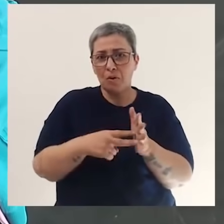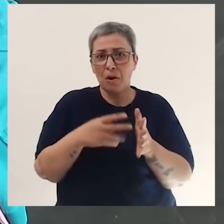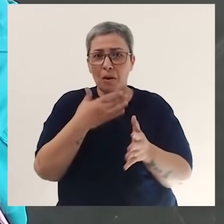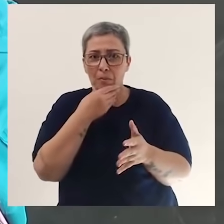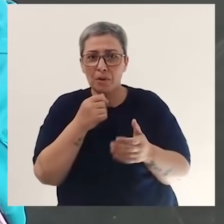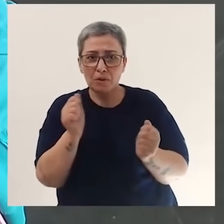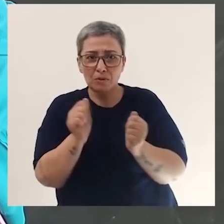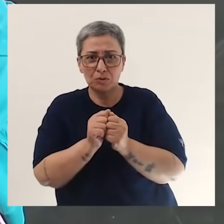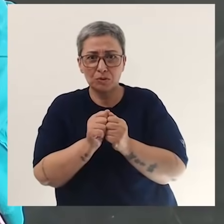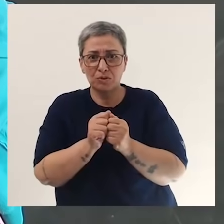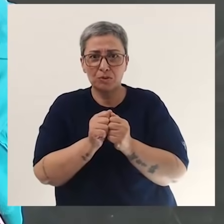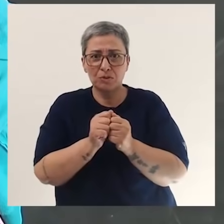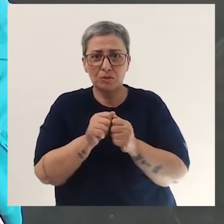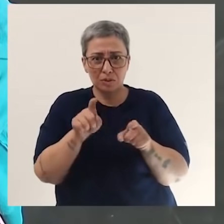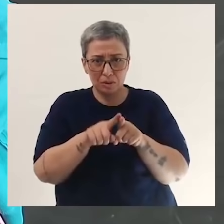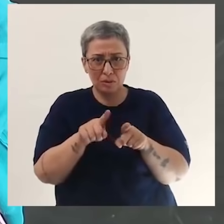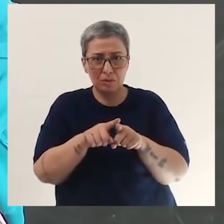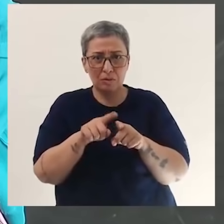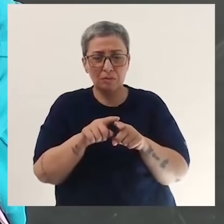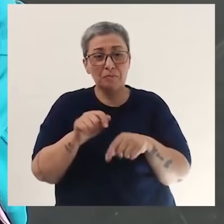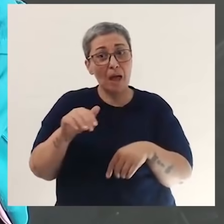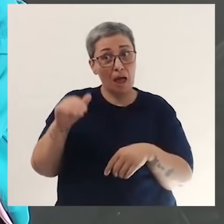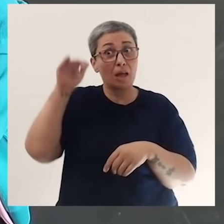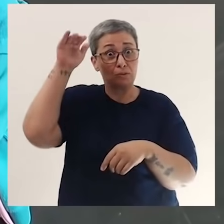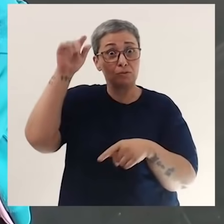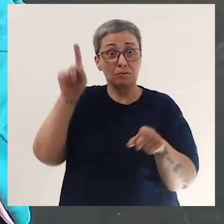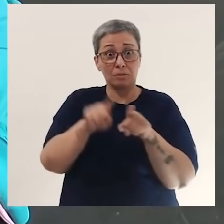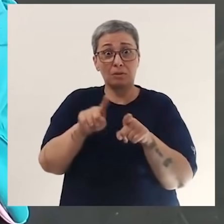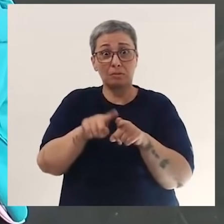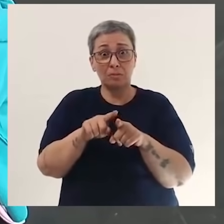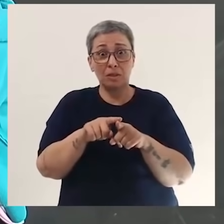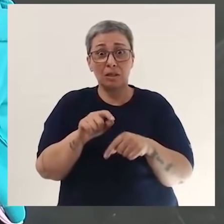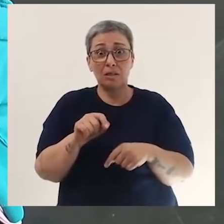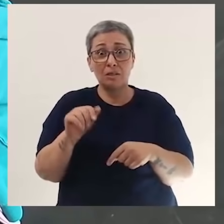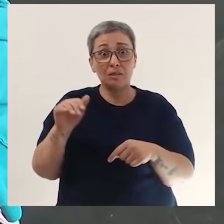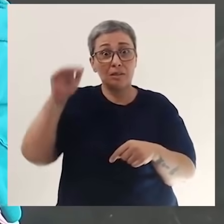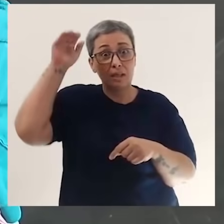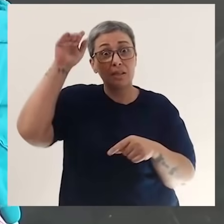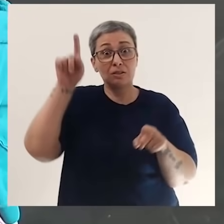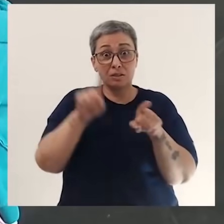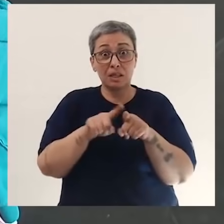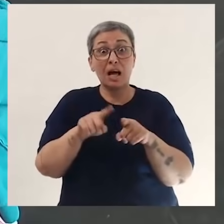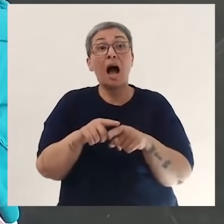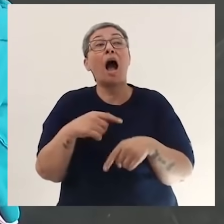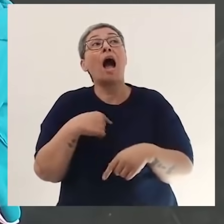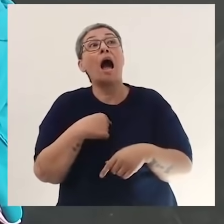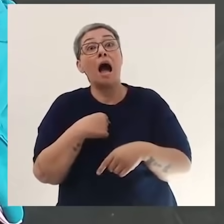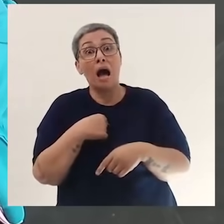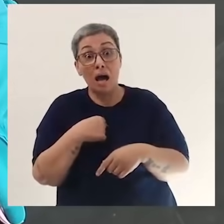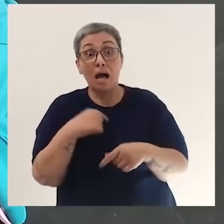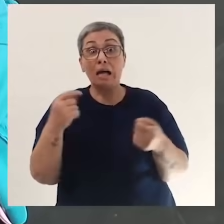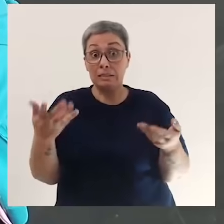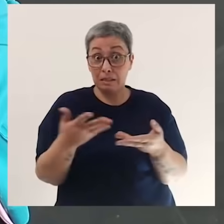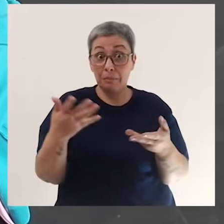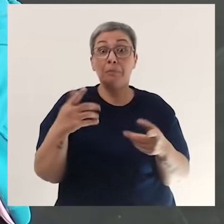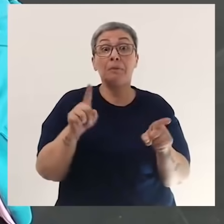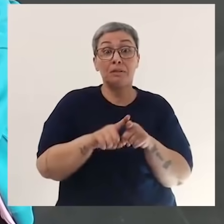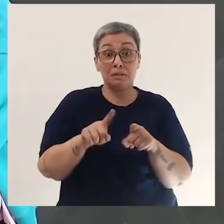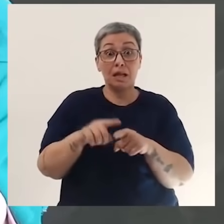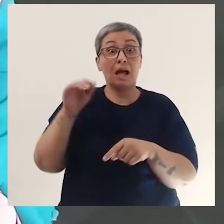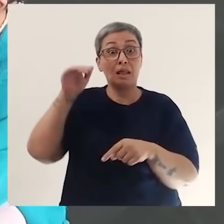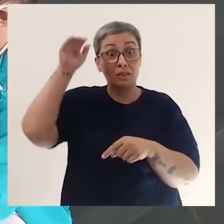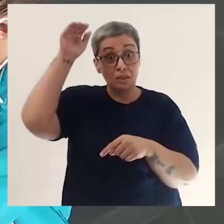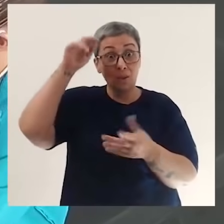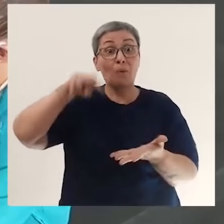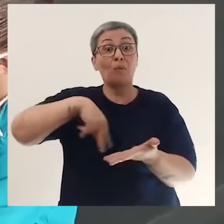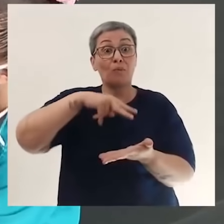Com alunos meninos? Adulto também. Com? Adulto. Ah, é porque aqui também tem adulto, né? Tem o balé